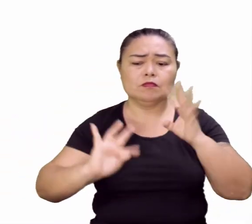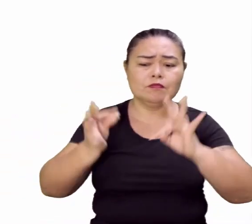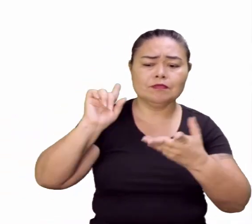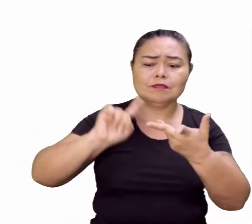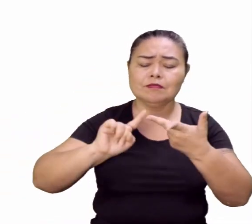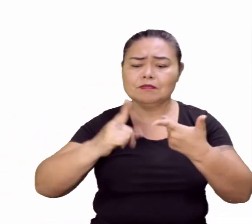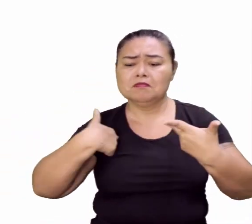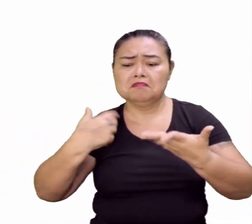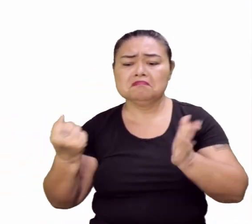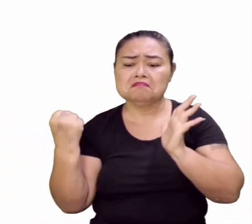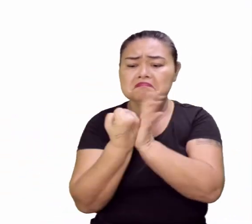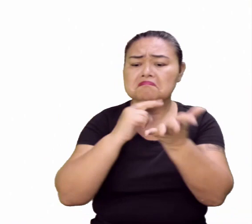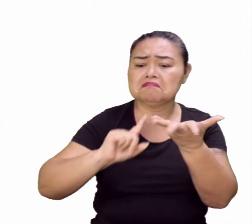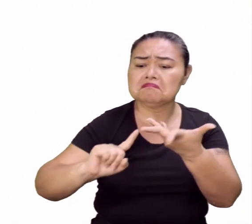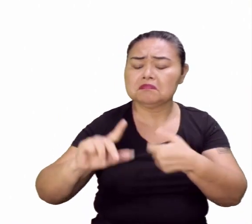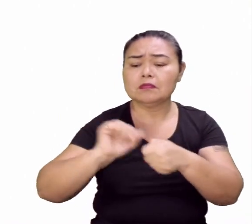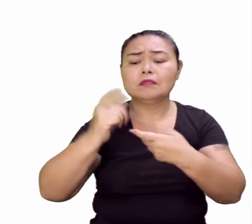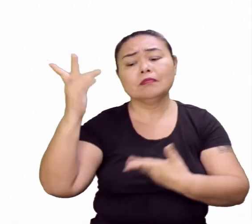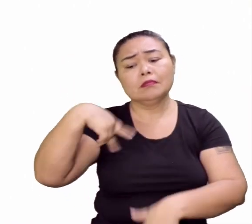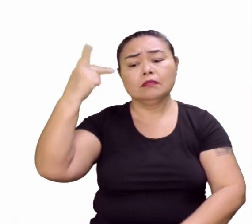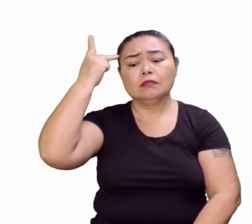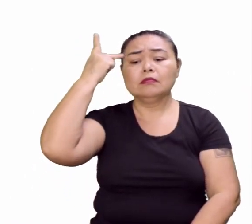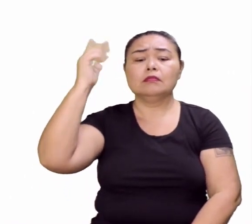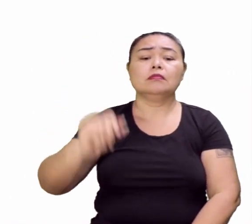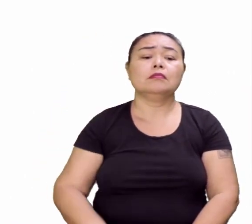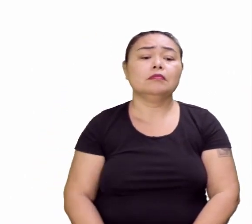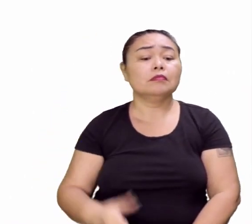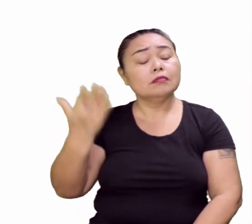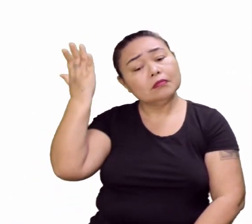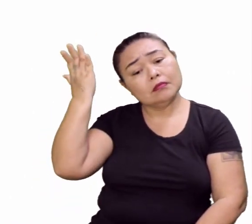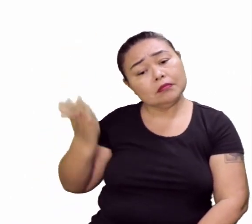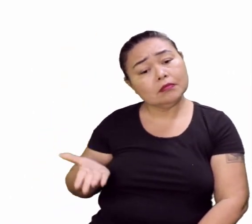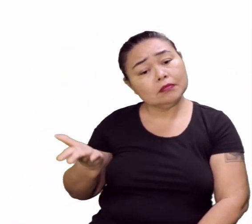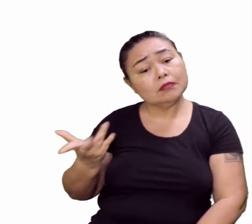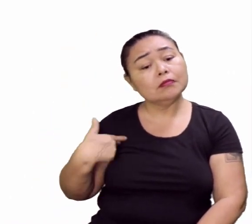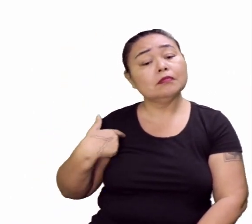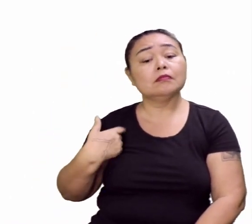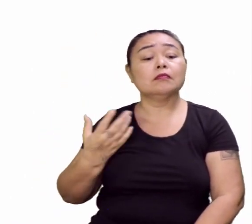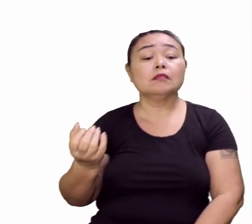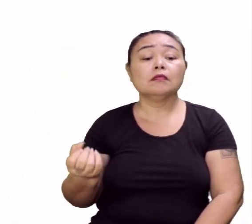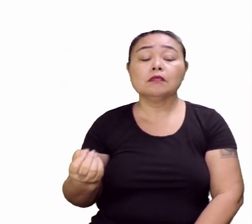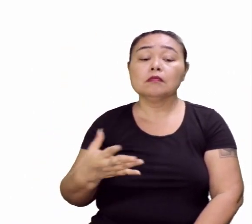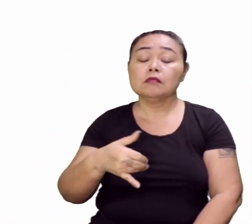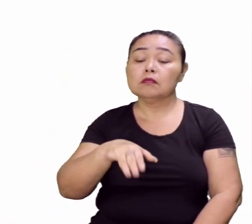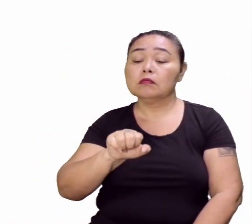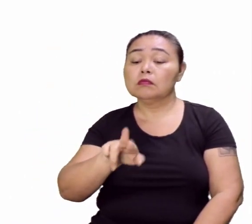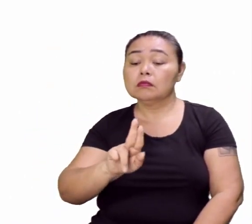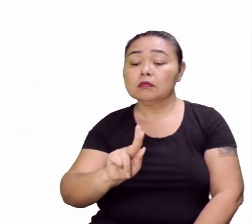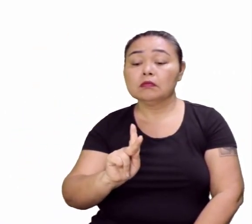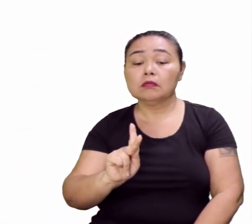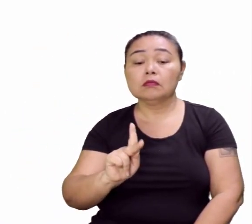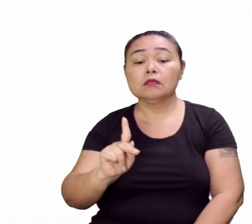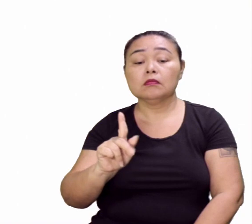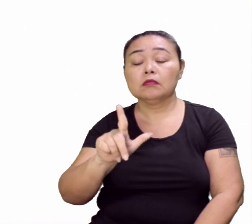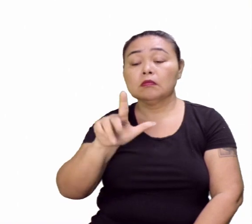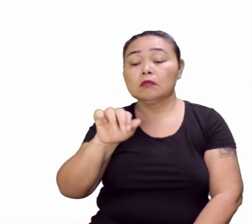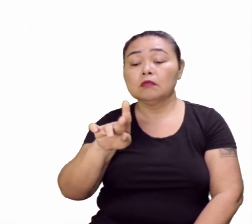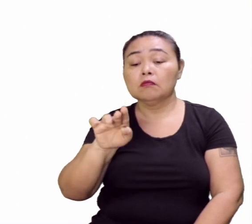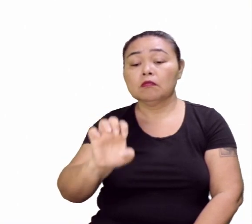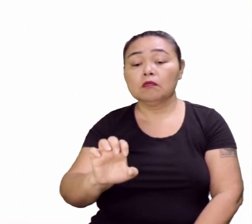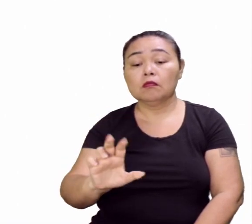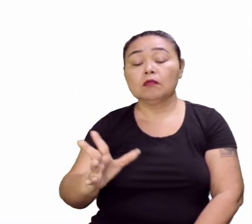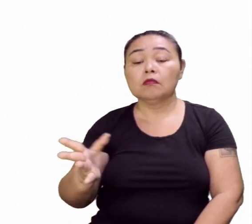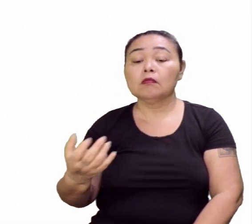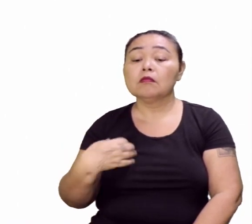tem multimarcas, tudo isso é São Paulo. Tá aí, ó. Nova York, outras cidades globais. Nova York,